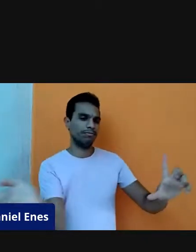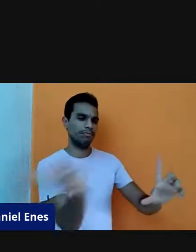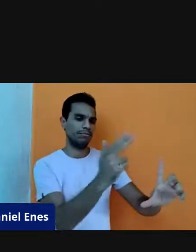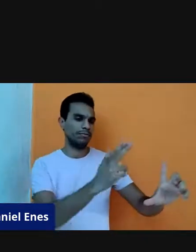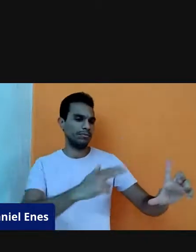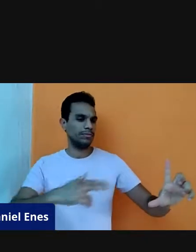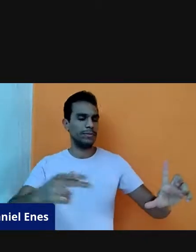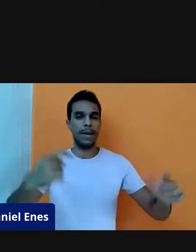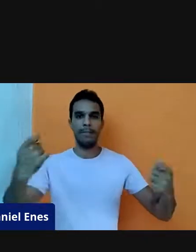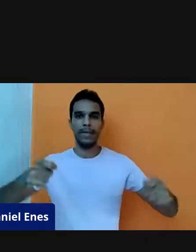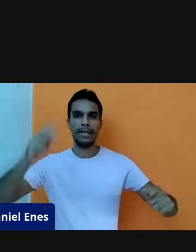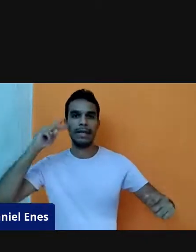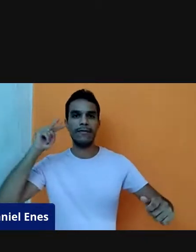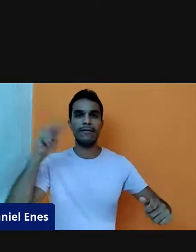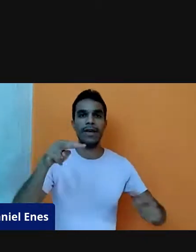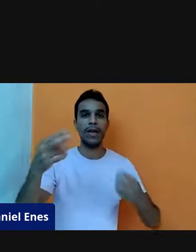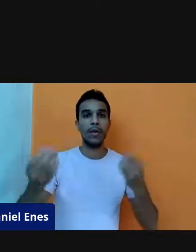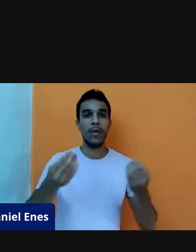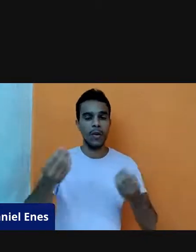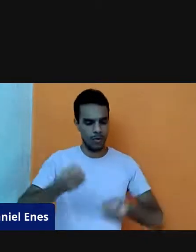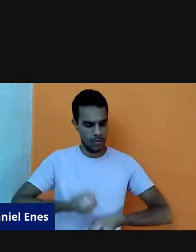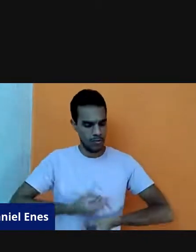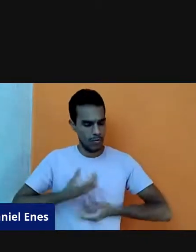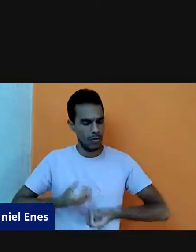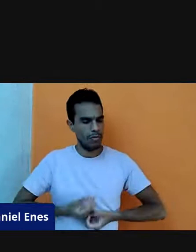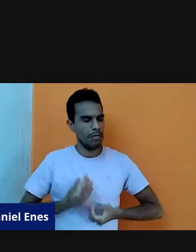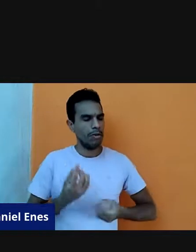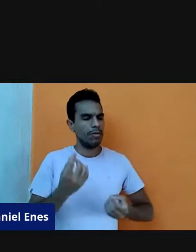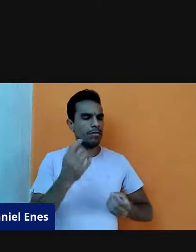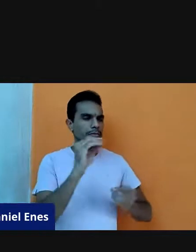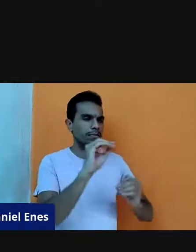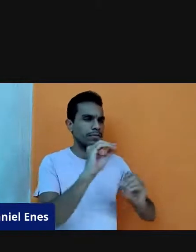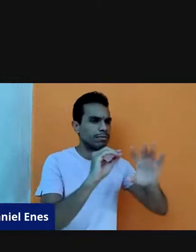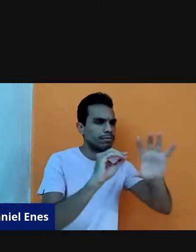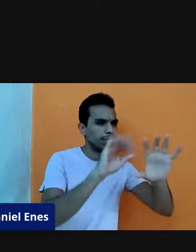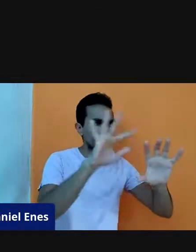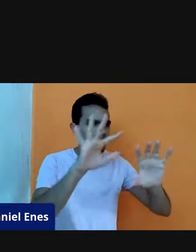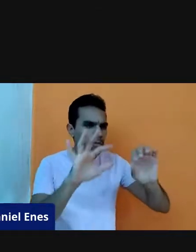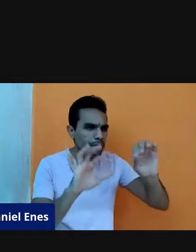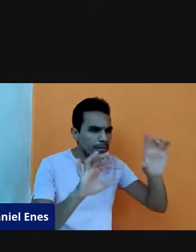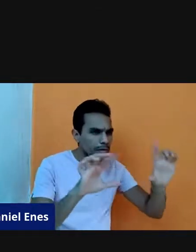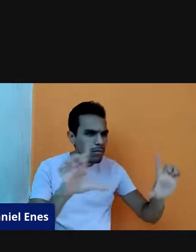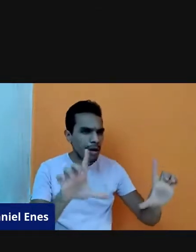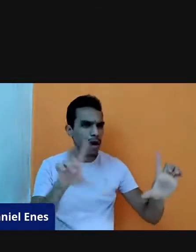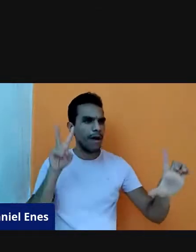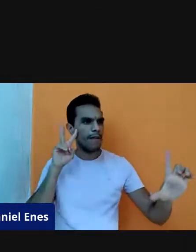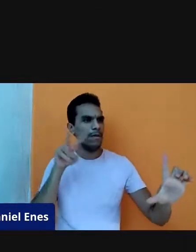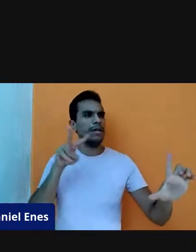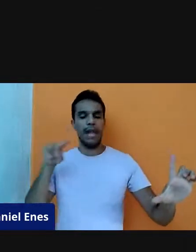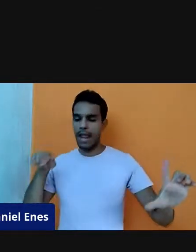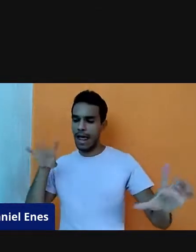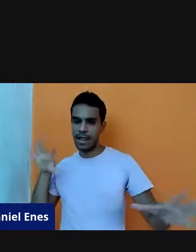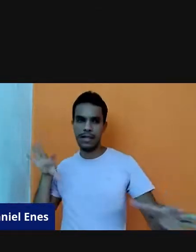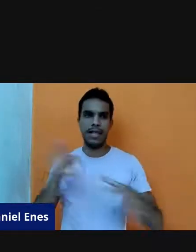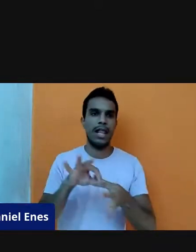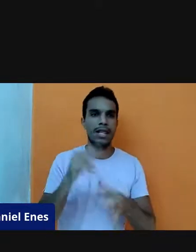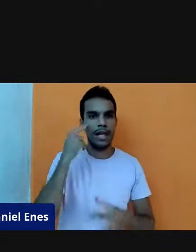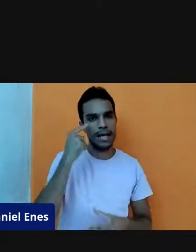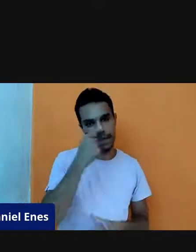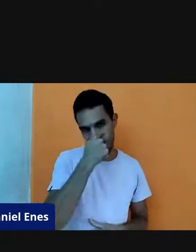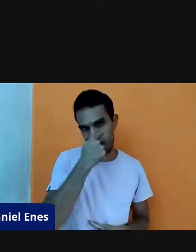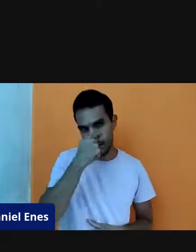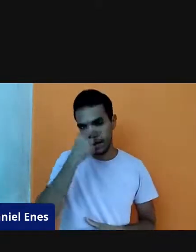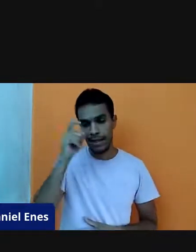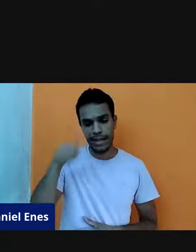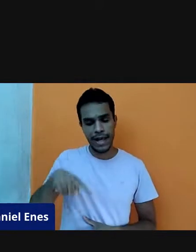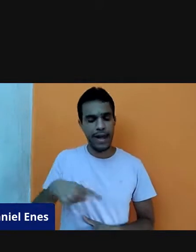ver como aquele poema estava ficando. Então, ele é muito ligado à visualidade. Né? Então, essa é a